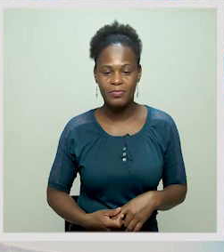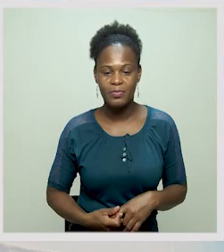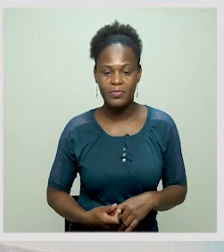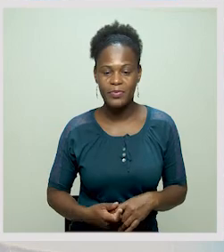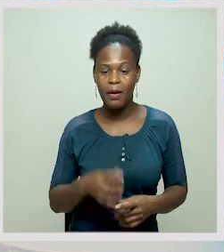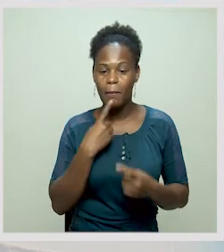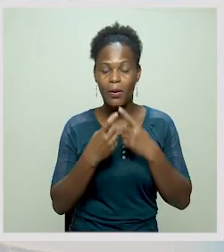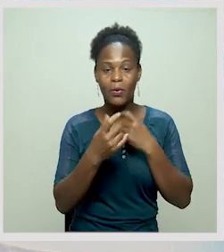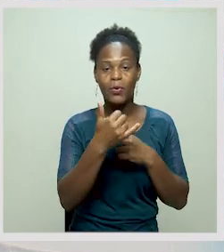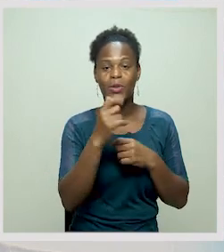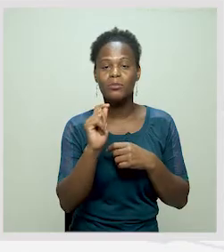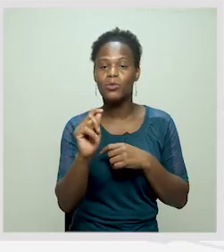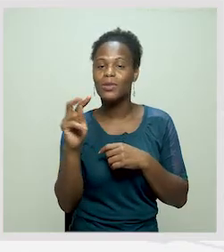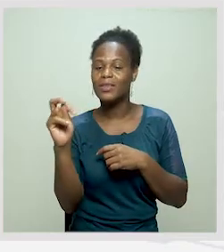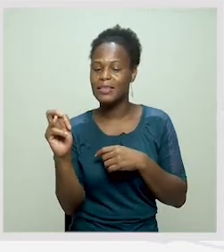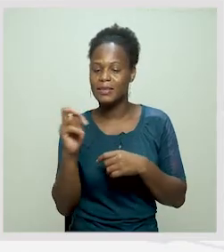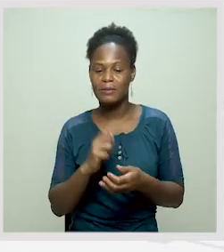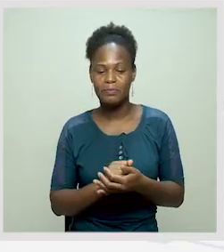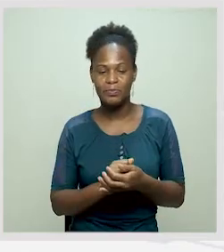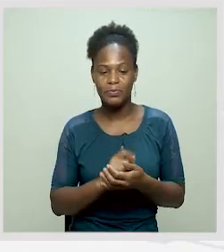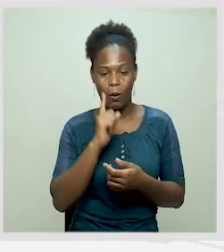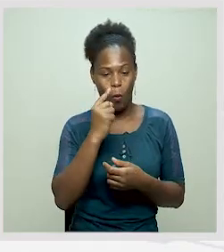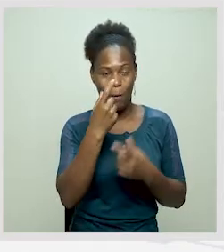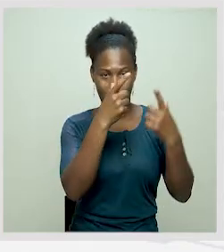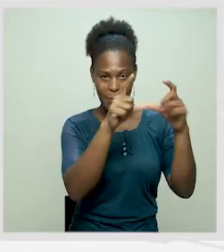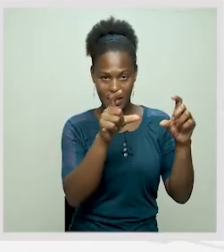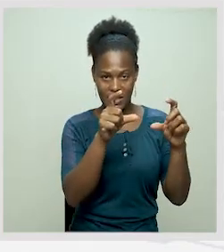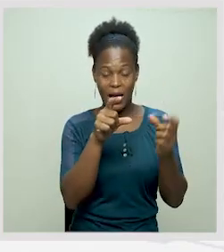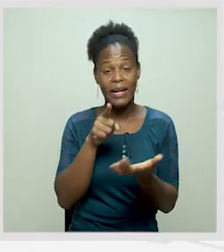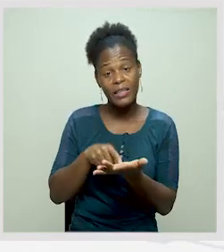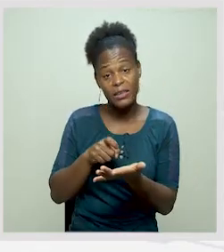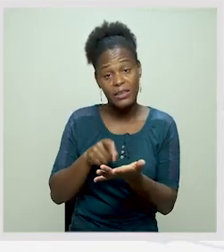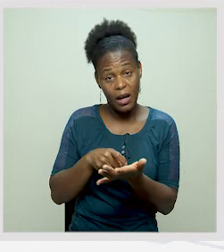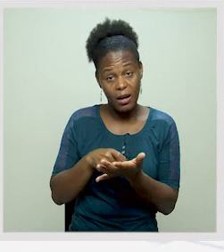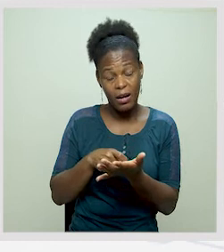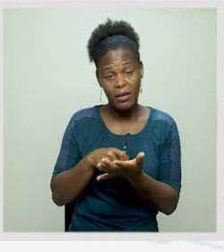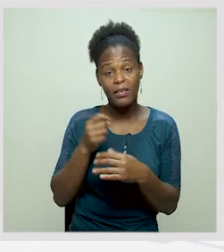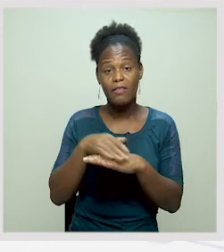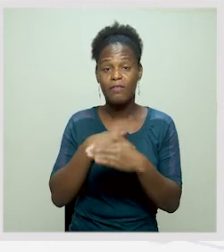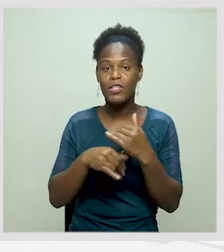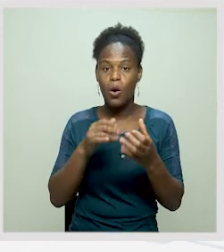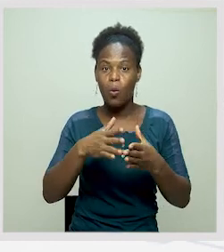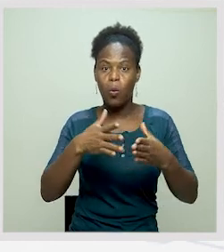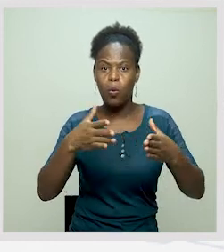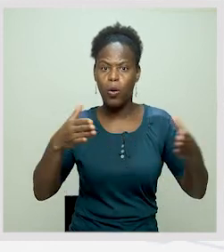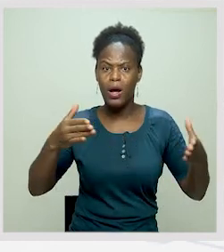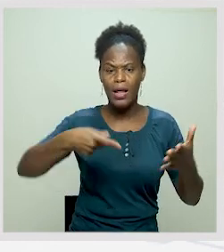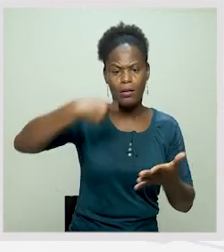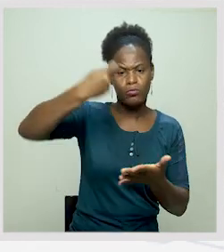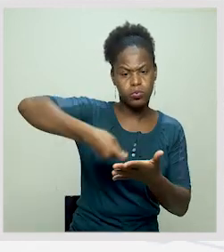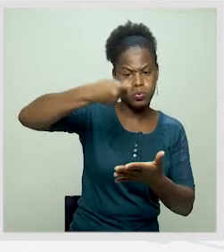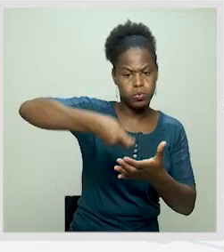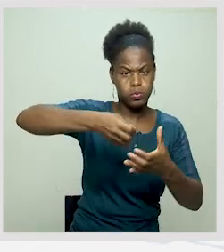A pergunta 2.3. Uma empresa, necessitando de efetuar elevados